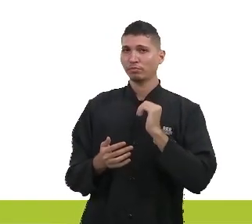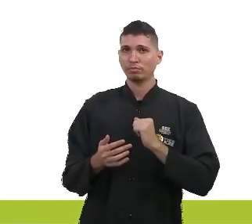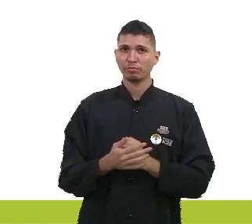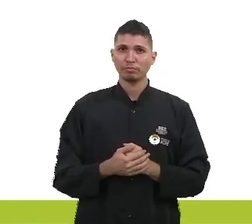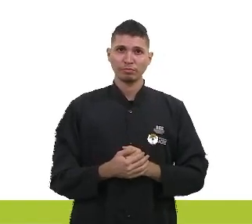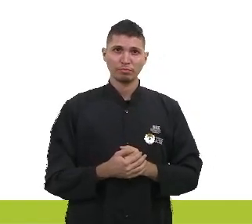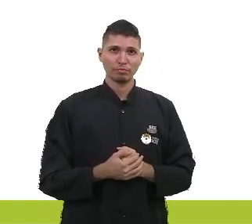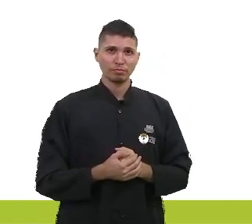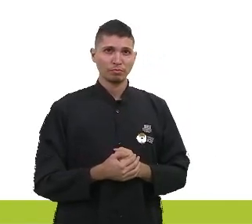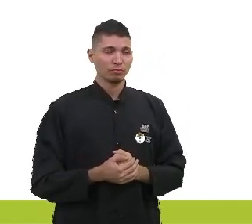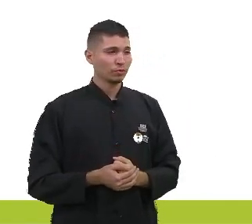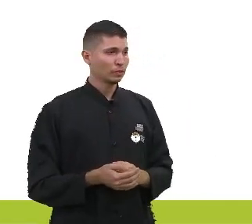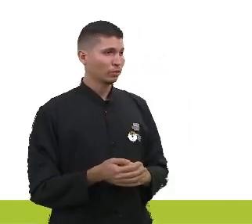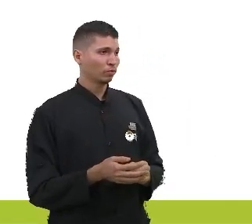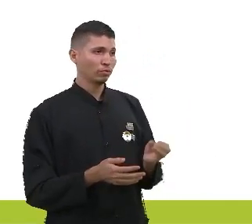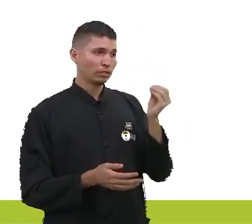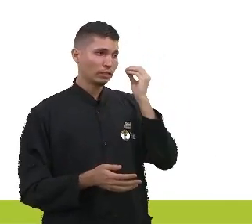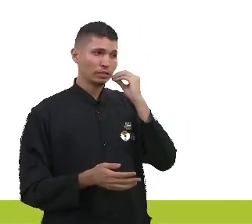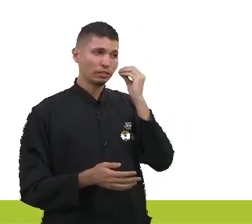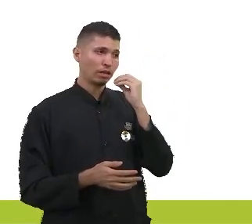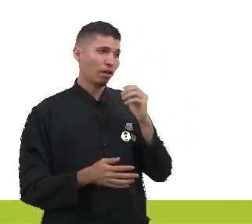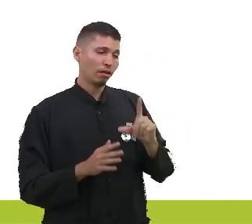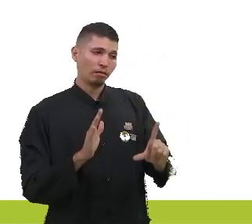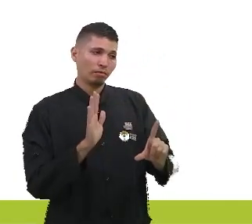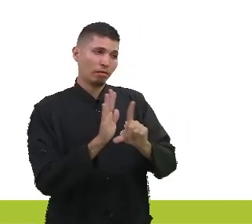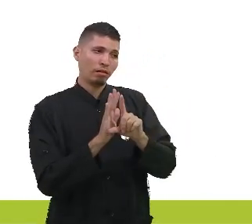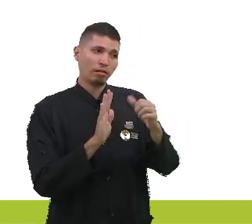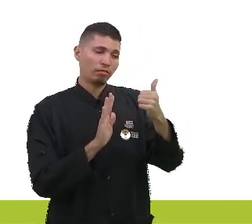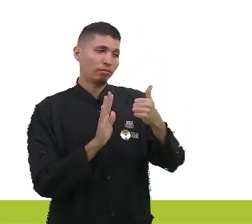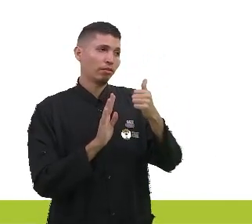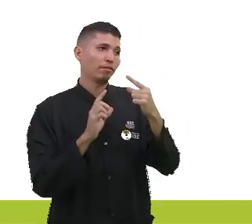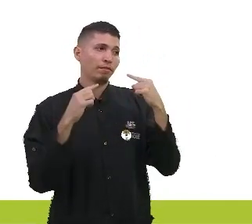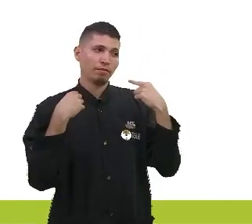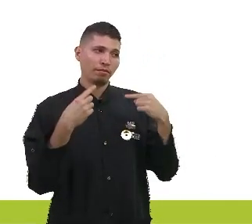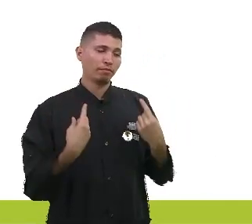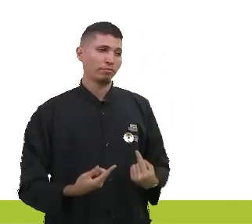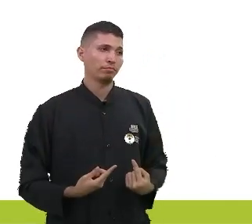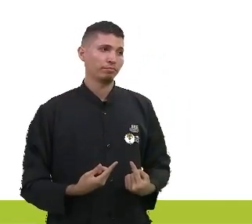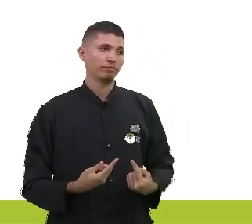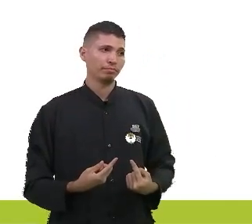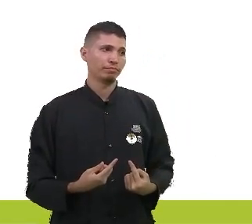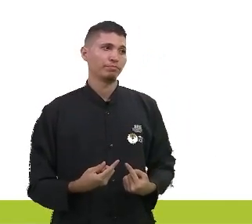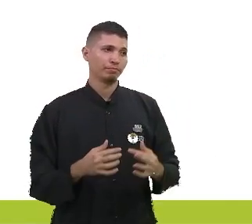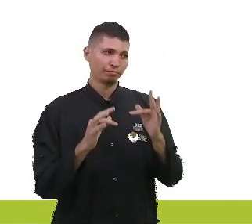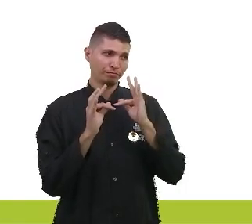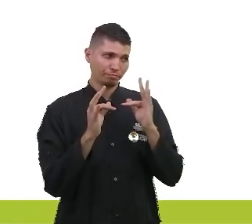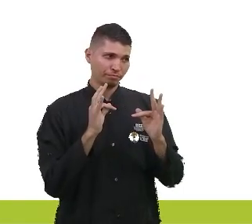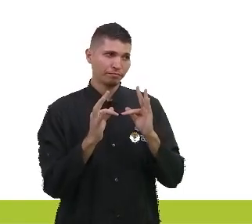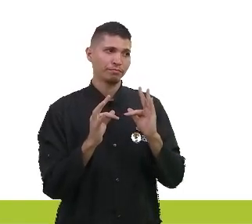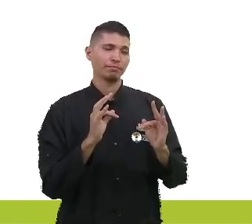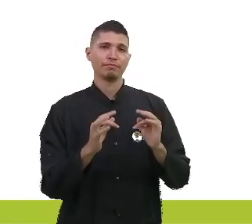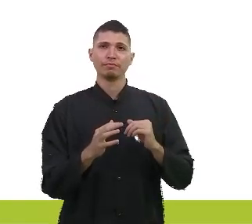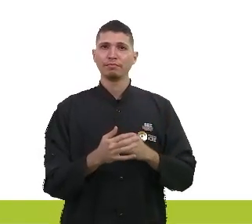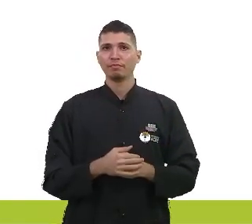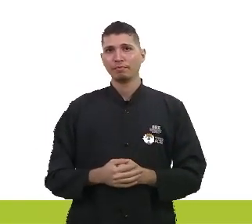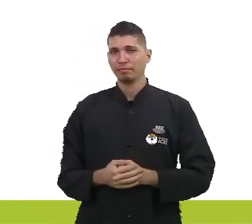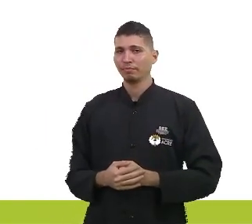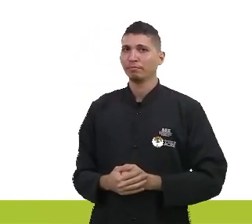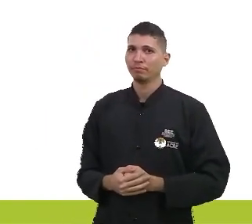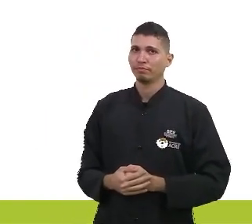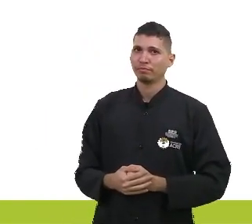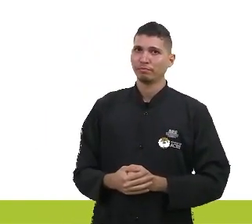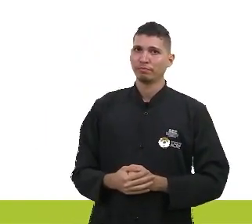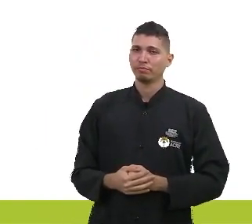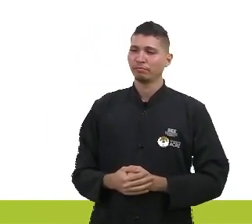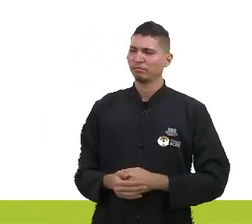Estou testando a primeira lei da física, no caso, a primeira lei de Newton, né? E aí o dono dele vai e fala novamente,